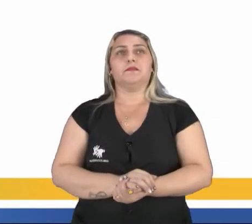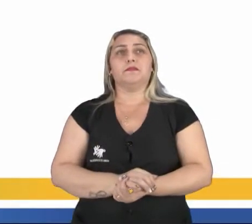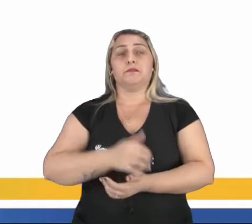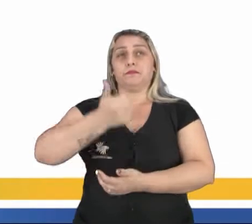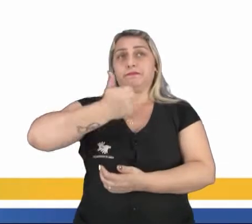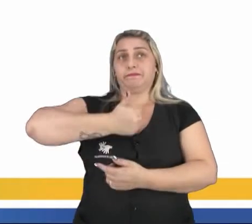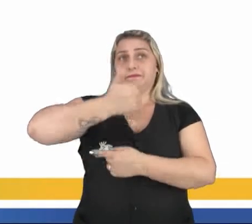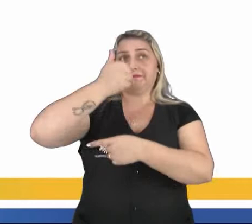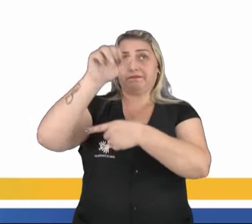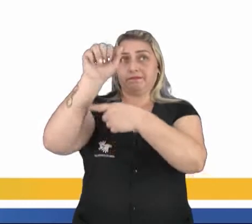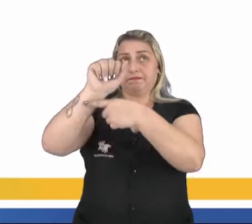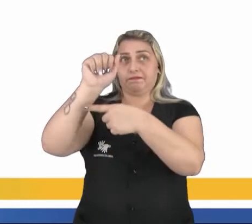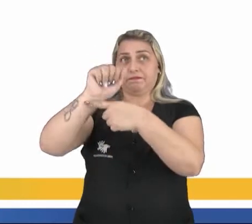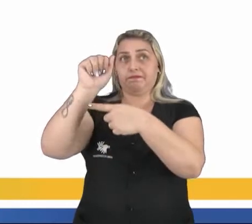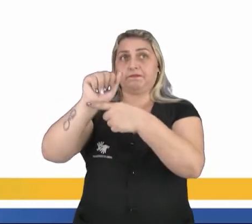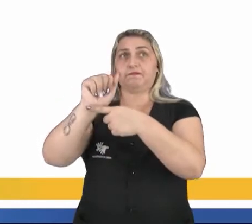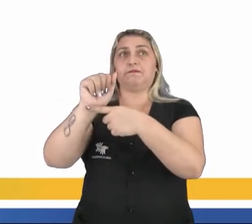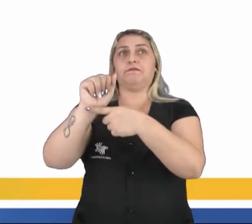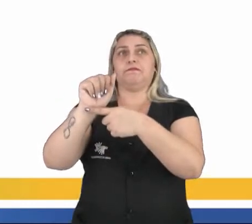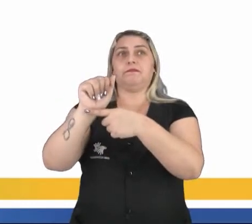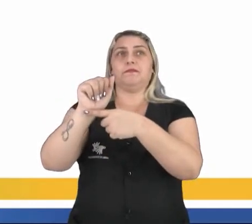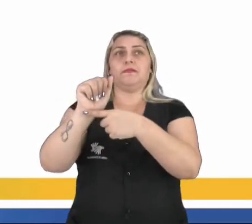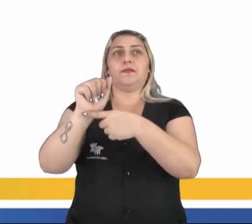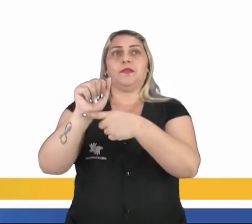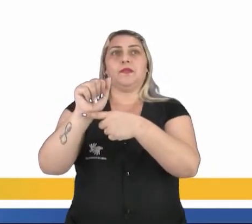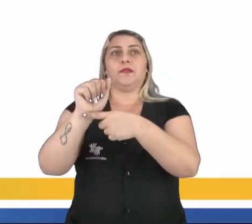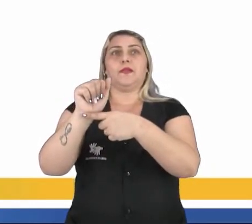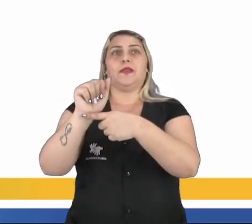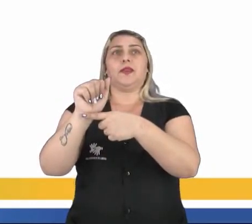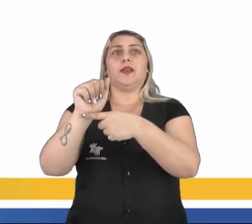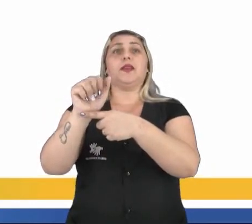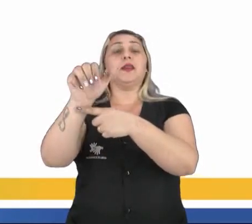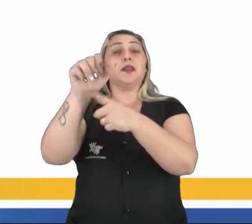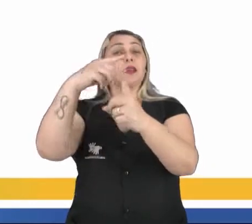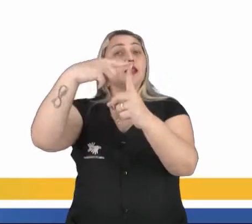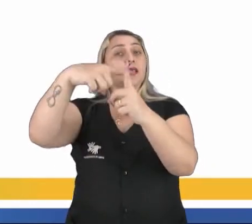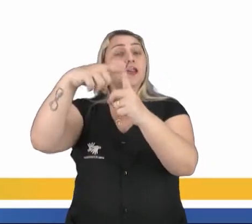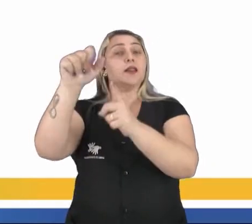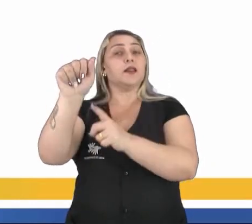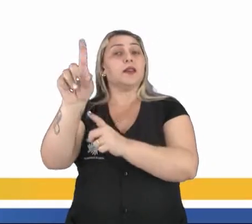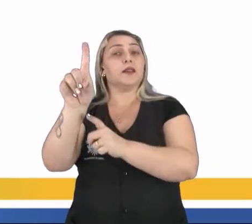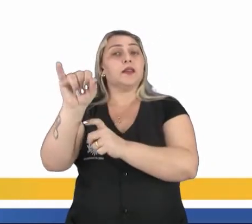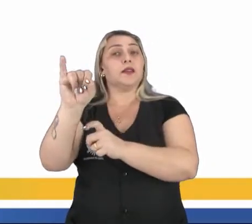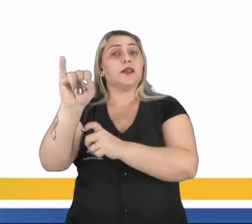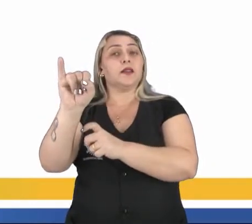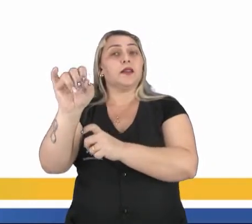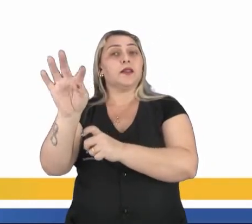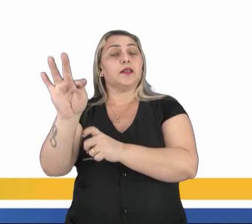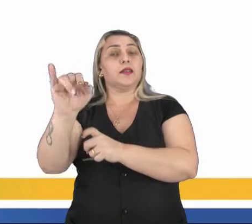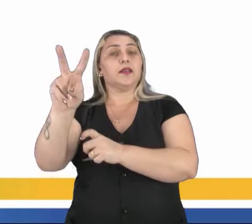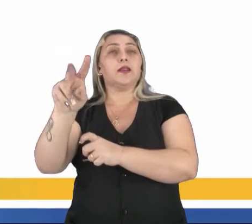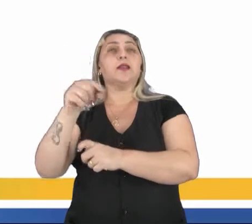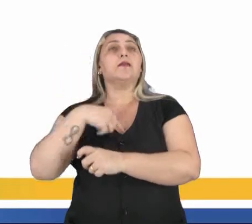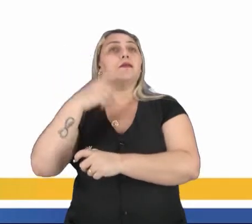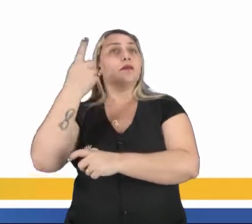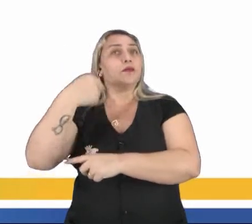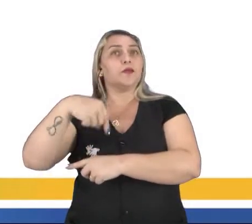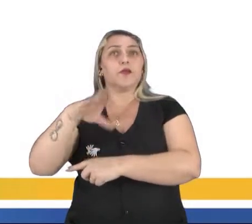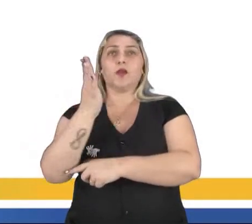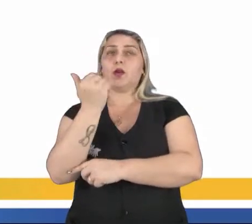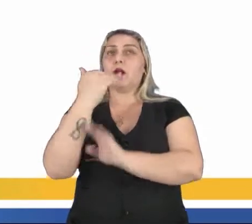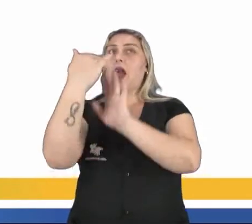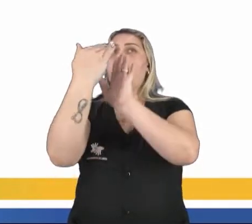A primeira, ela é uma oração coordenada sindética aditiva, porque nós temos ali, eu não vou